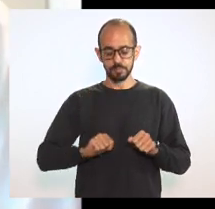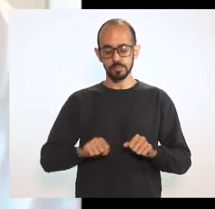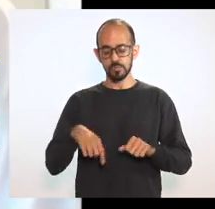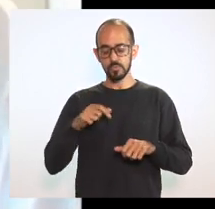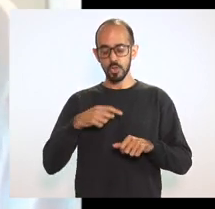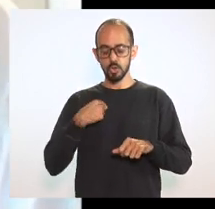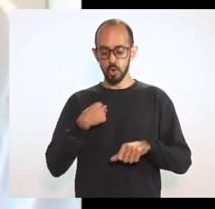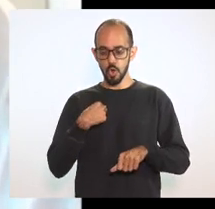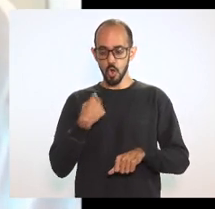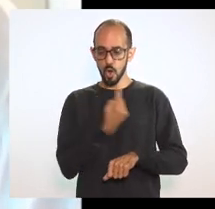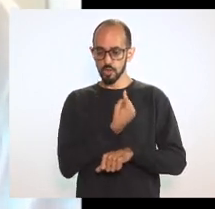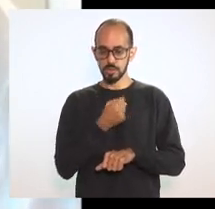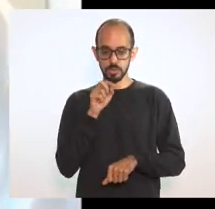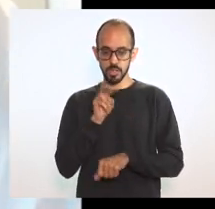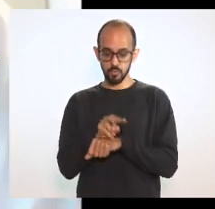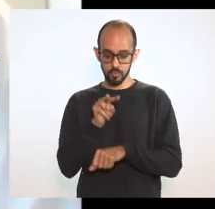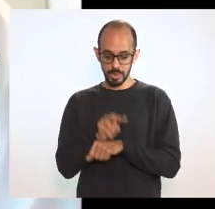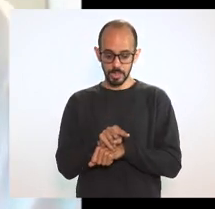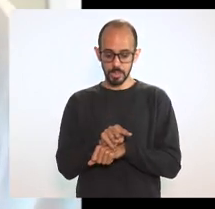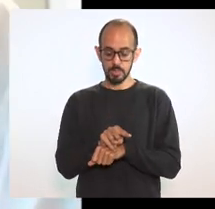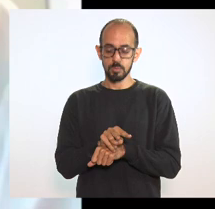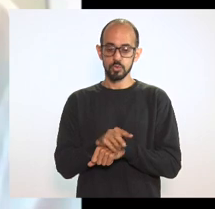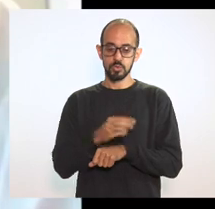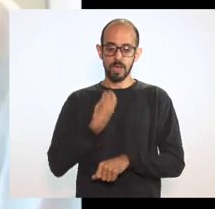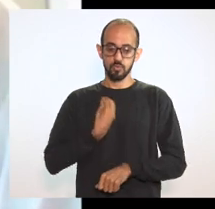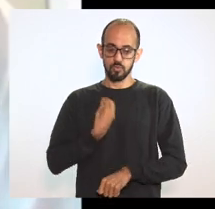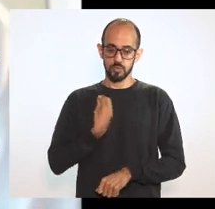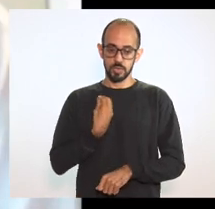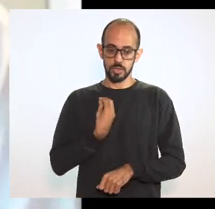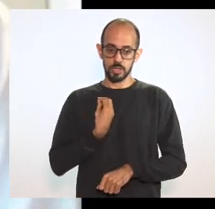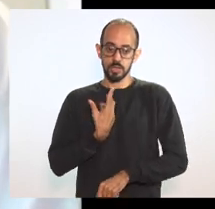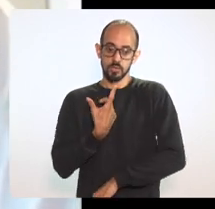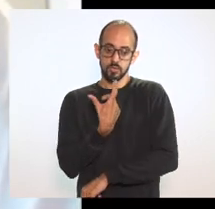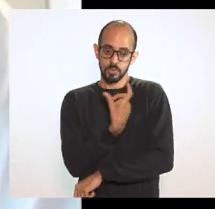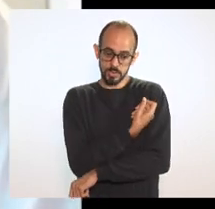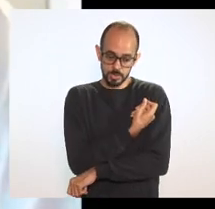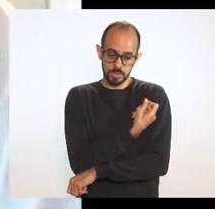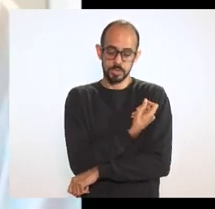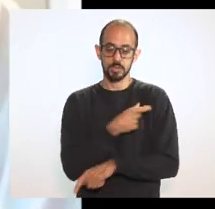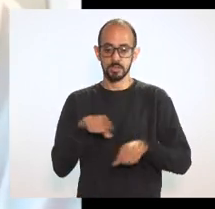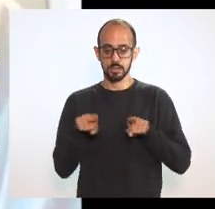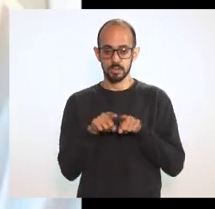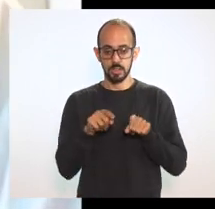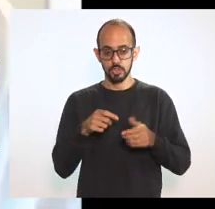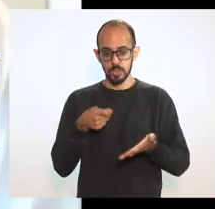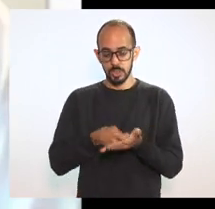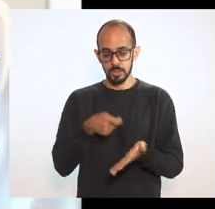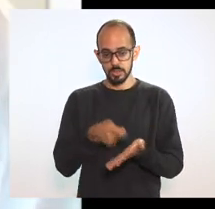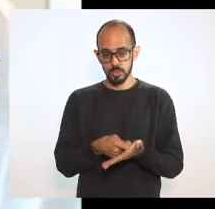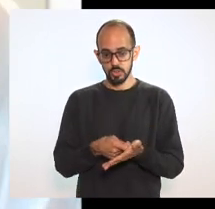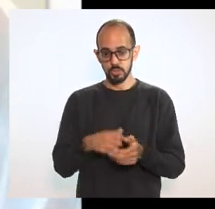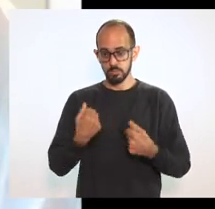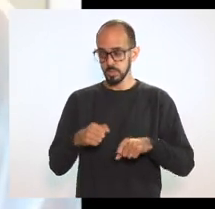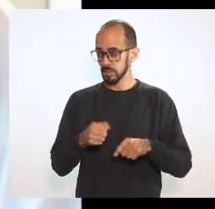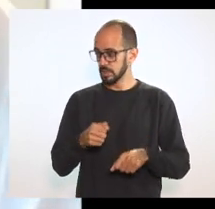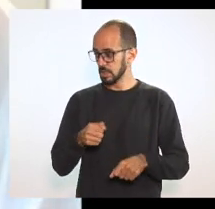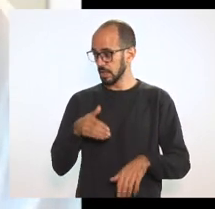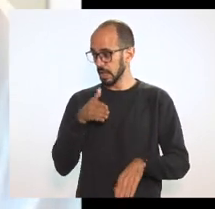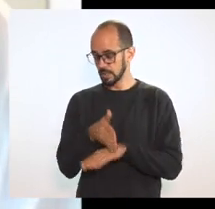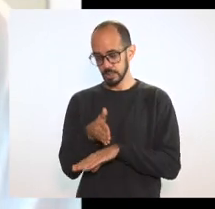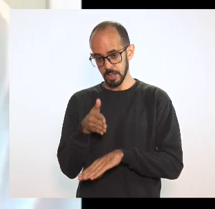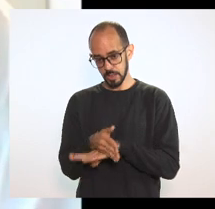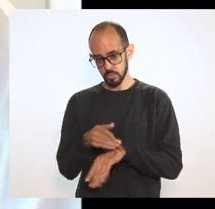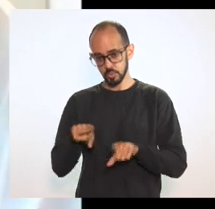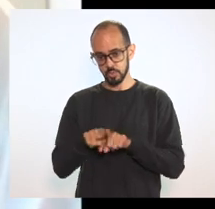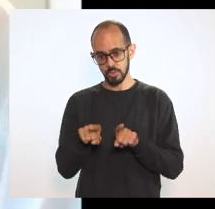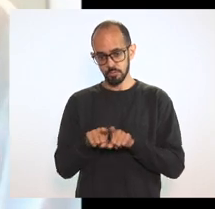ciência. E a ciência tem dito que vacina, que a gente está lutando muito, cobrando que se tenha acesso o mais rápido possível, e